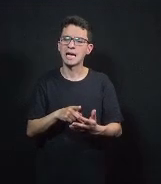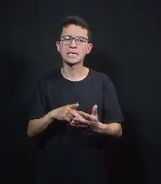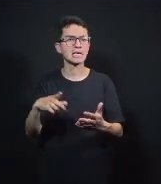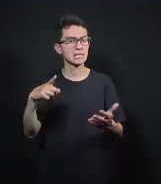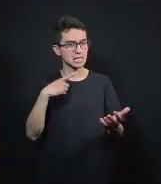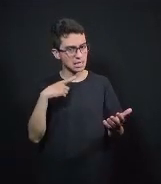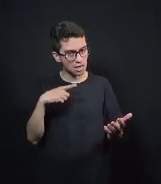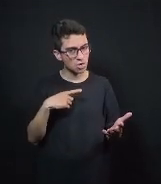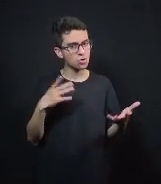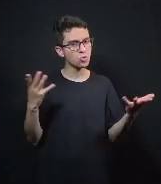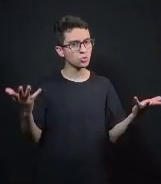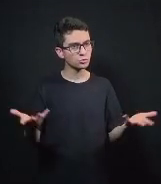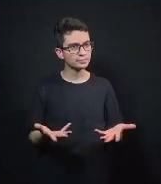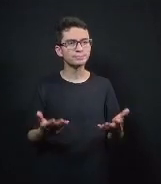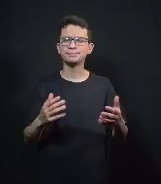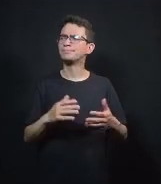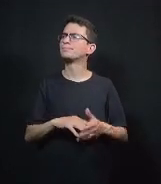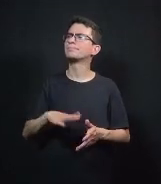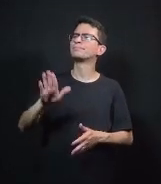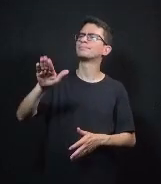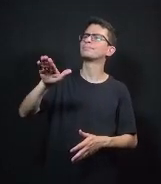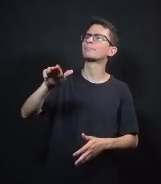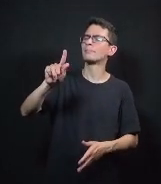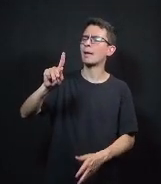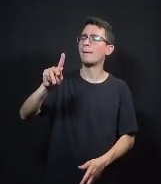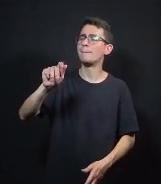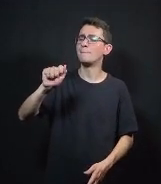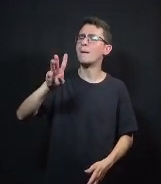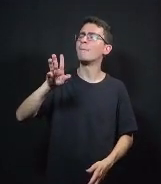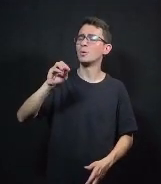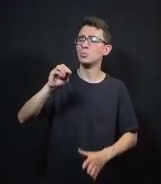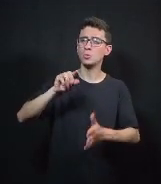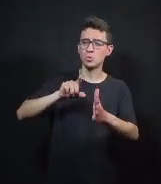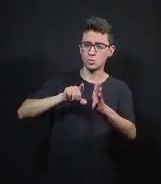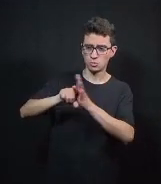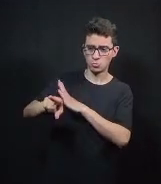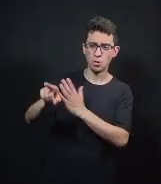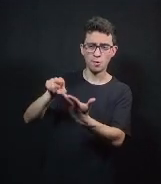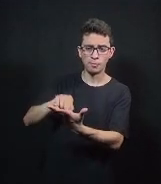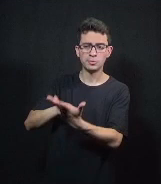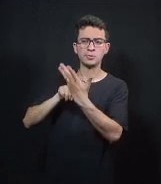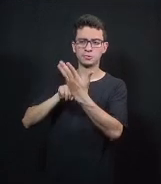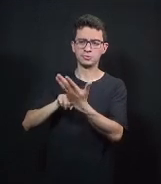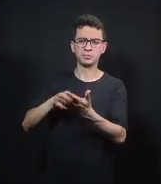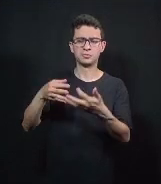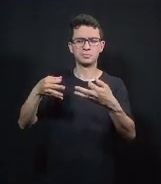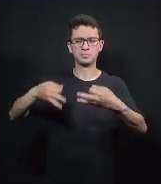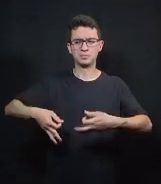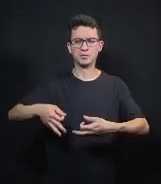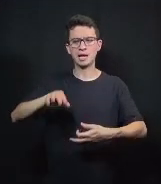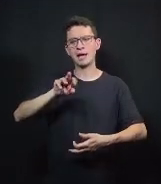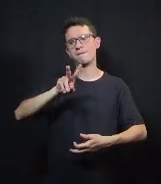hoje. Pablo, você trouxe um conceito do viés de confirmação, né? Que